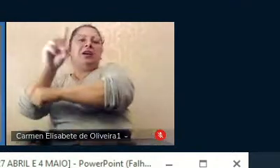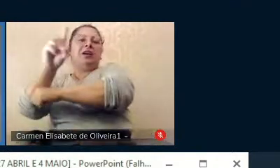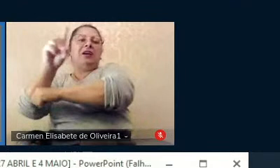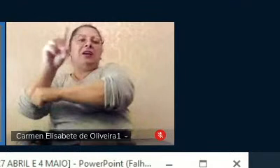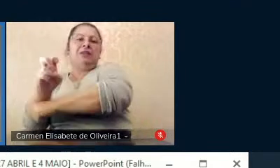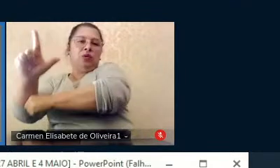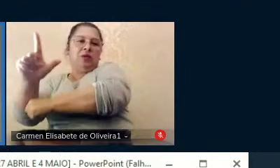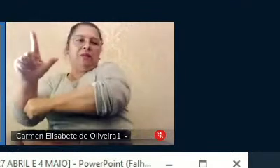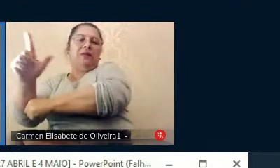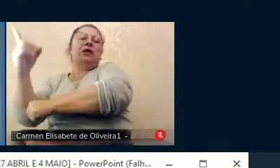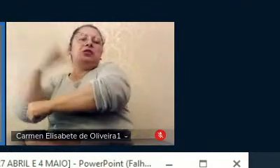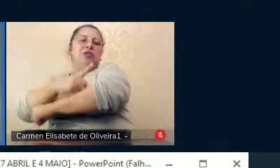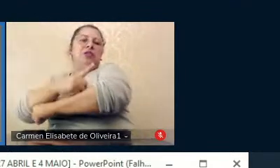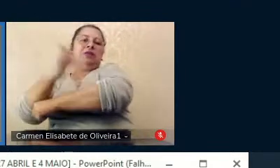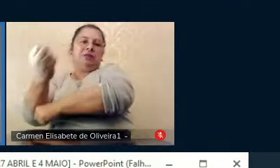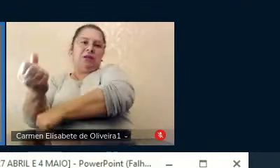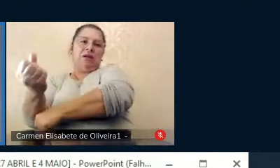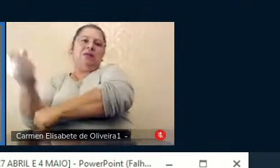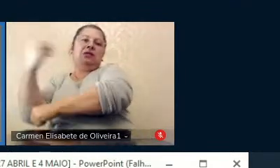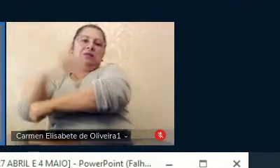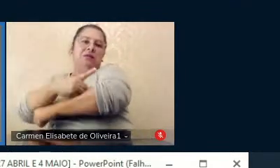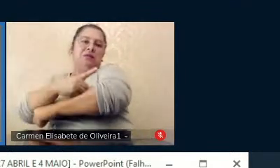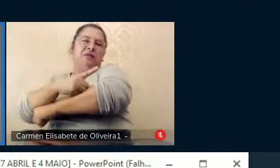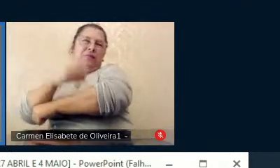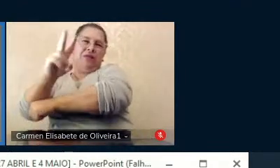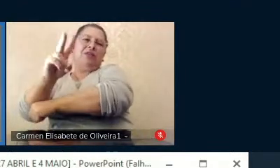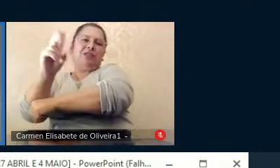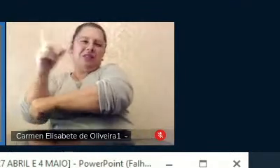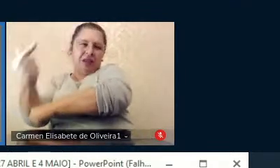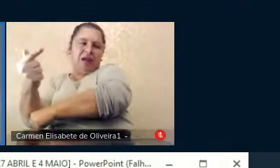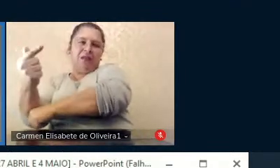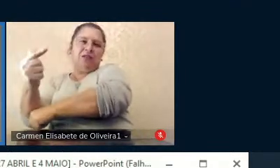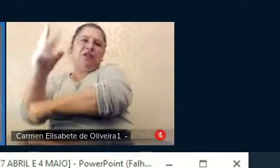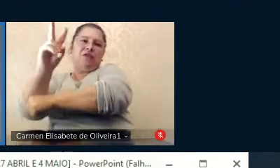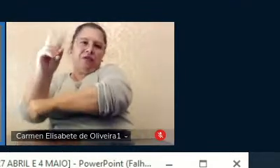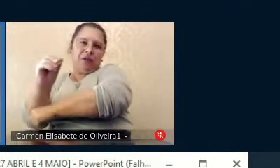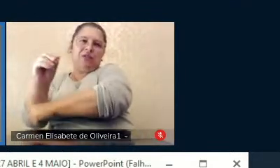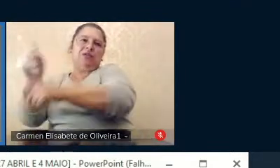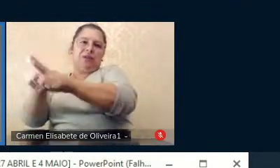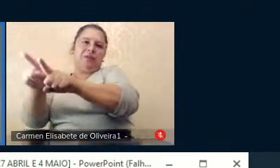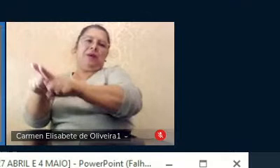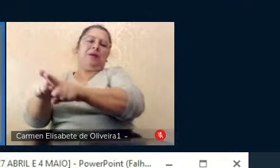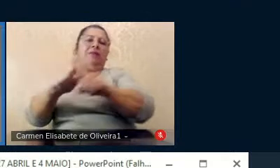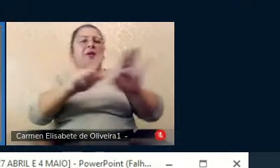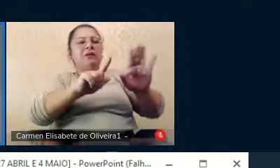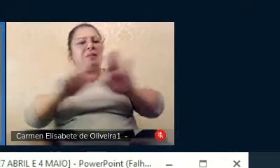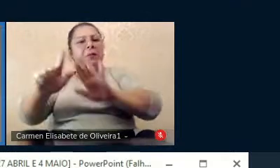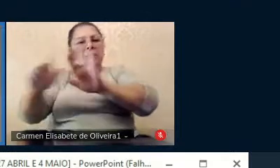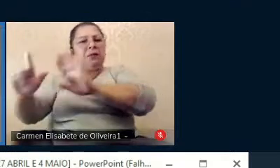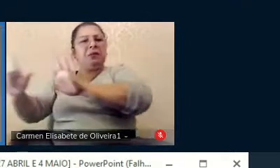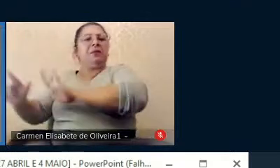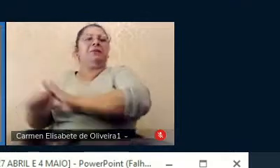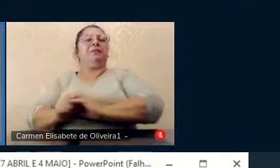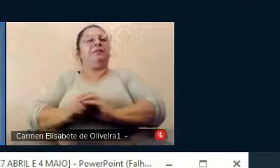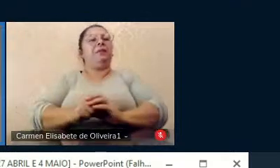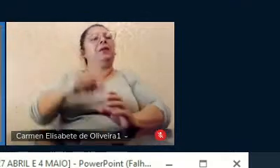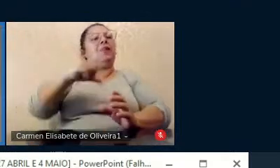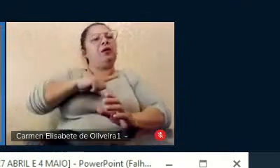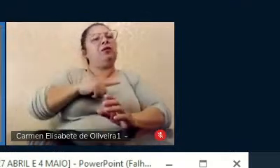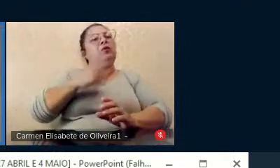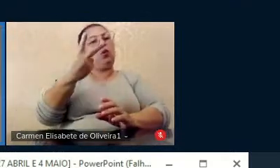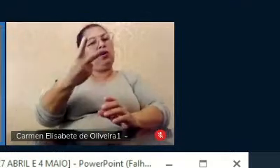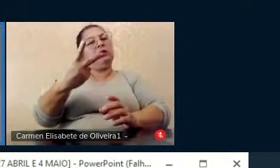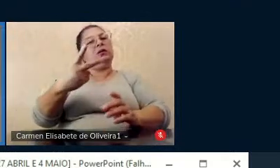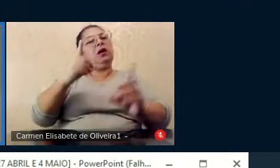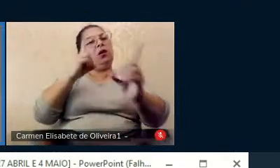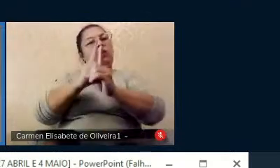dia 6, dia 20 e 27. Então, julho nós também teremos uma semana consecutiva, né? Dia 20 e 27 teremos 2